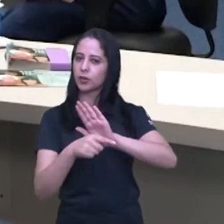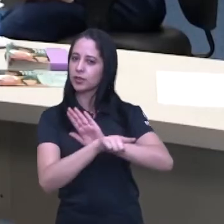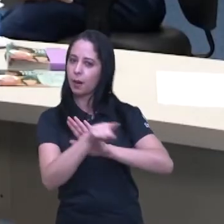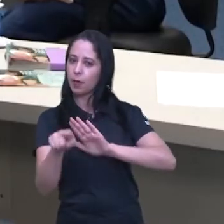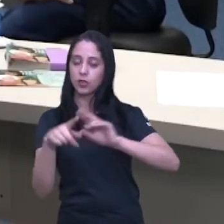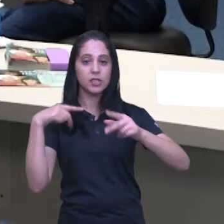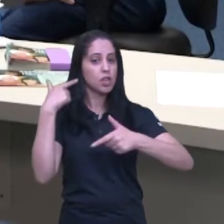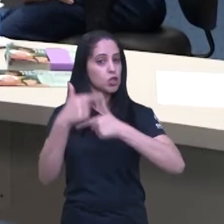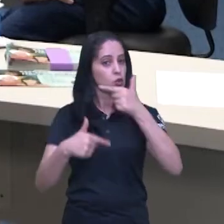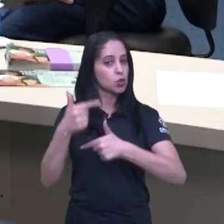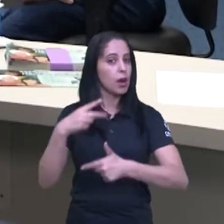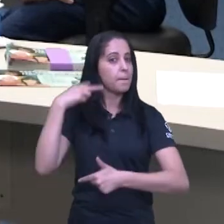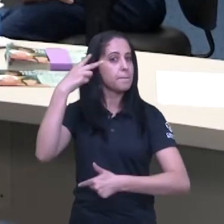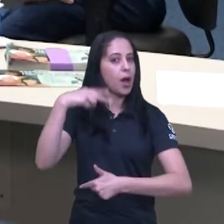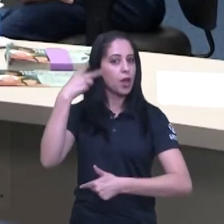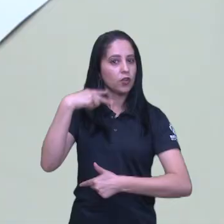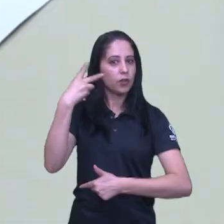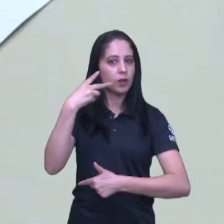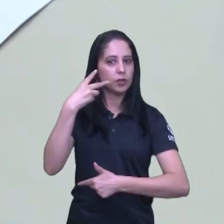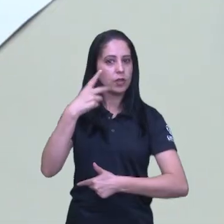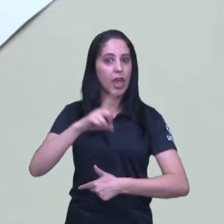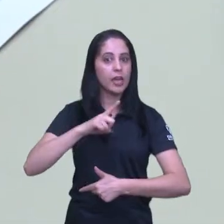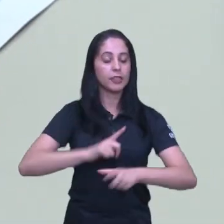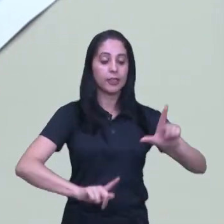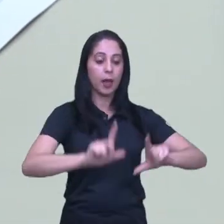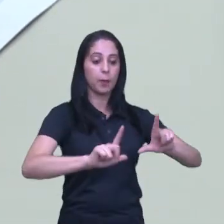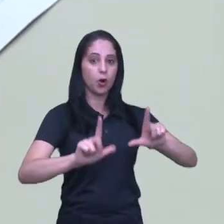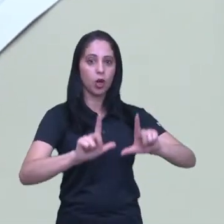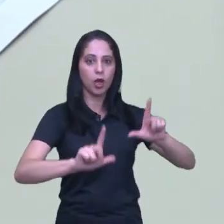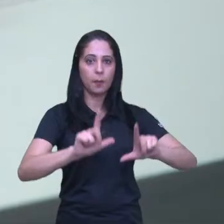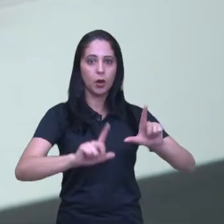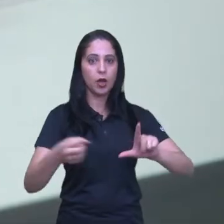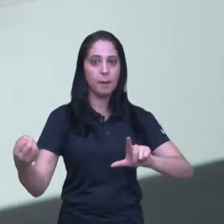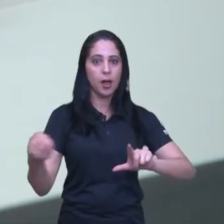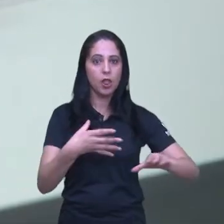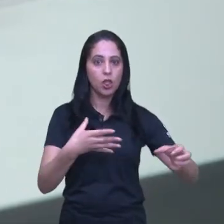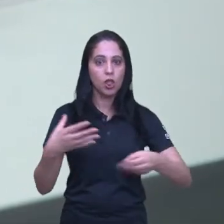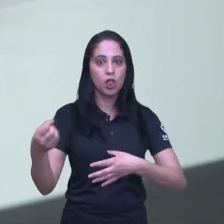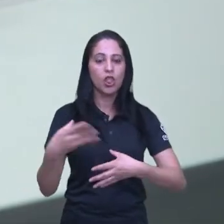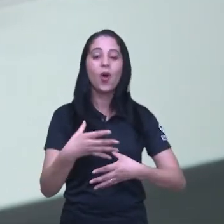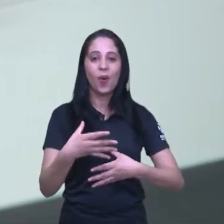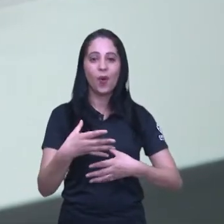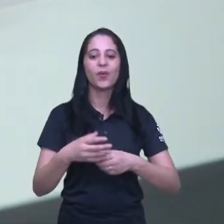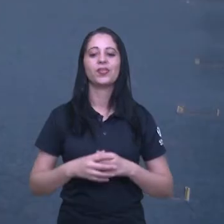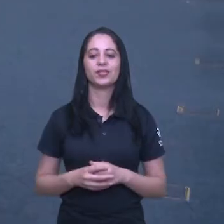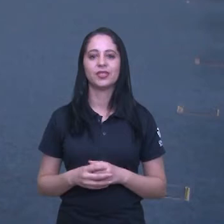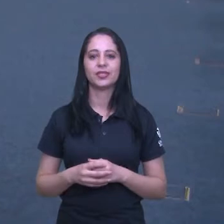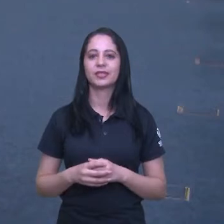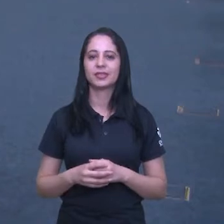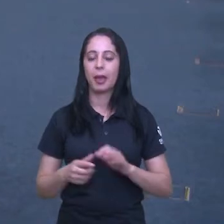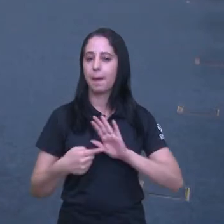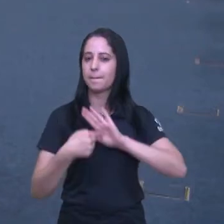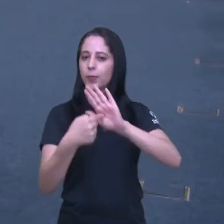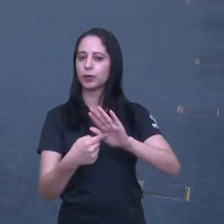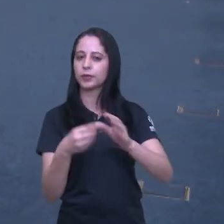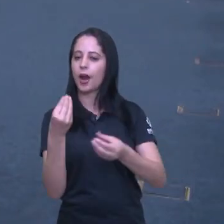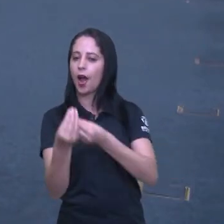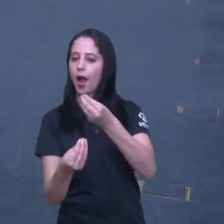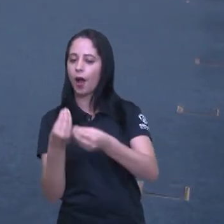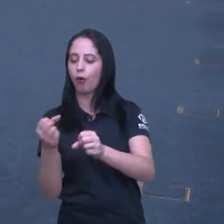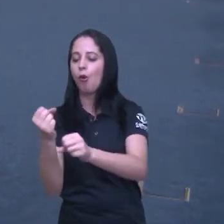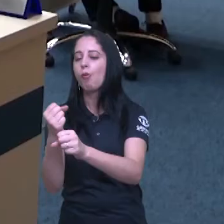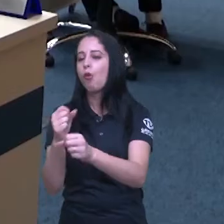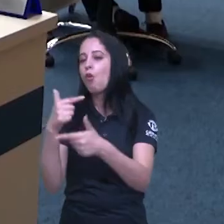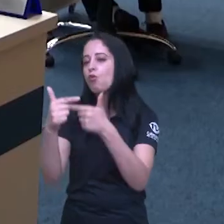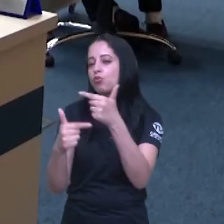mais perto da população trabalho dos vereadores dois novos programas vão discutir o papel dos parlamentares na fiscalização